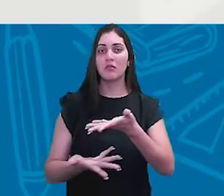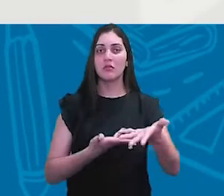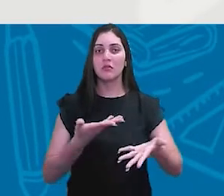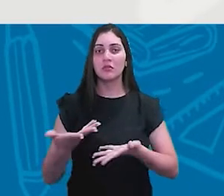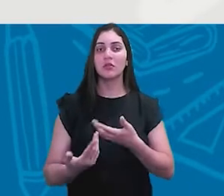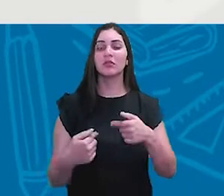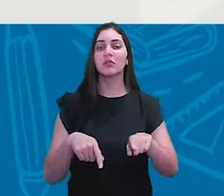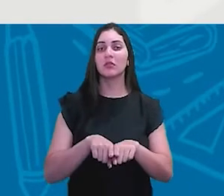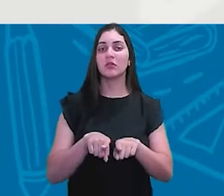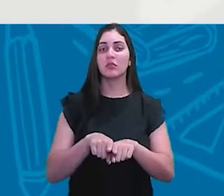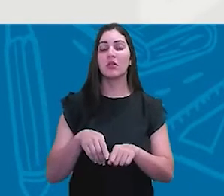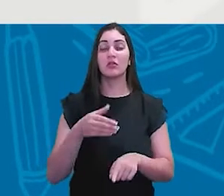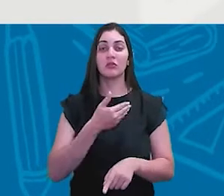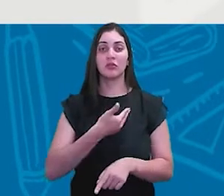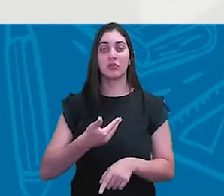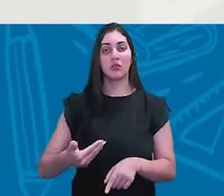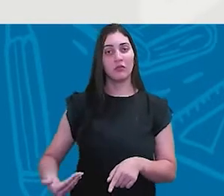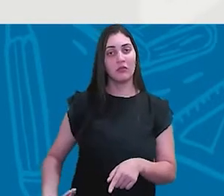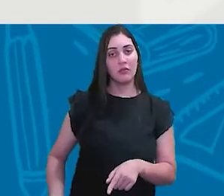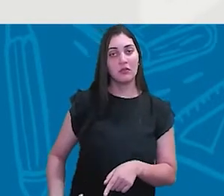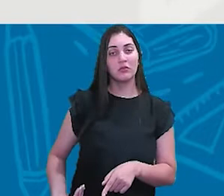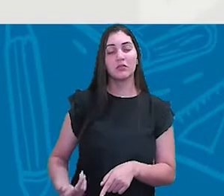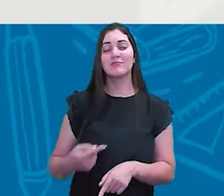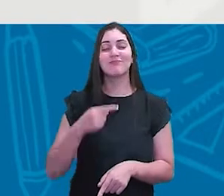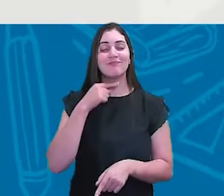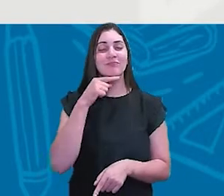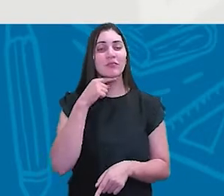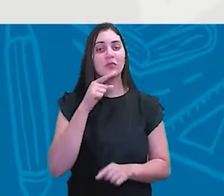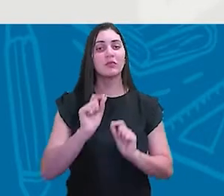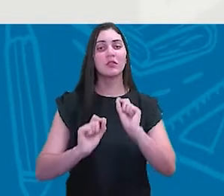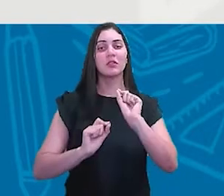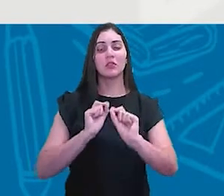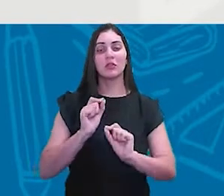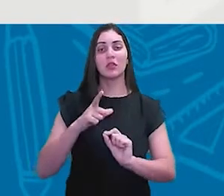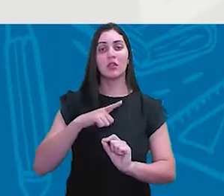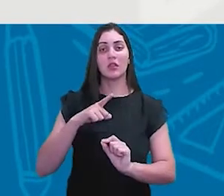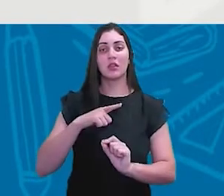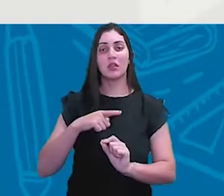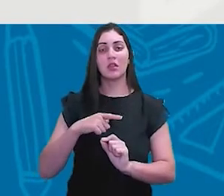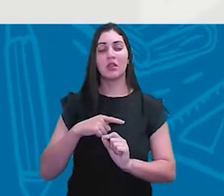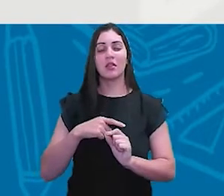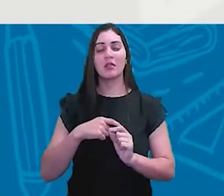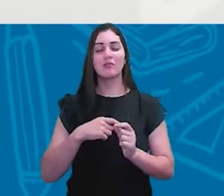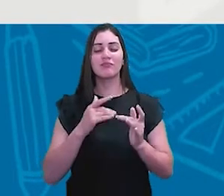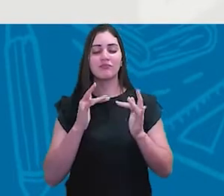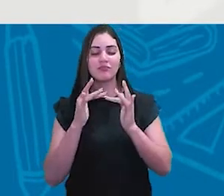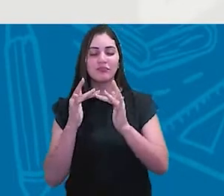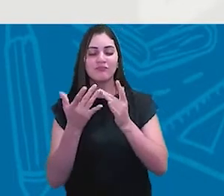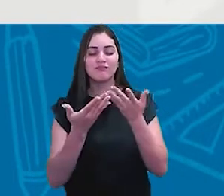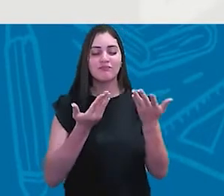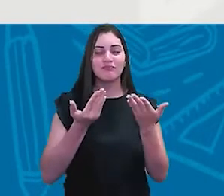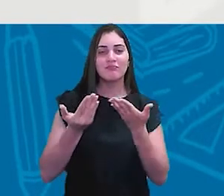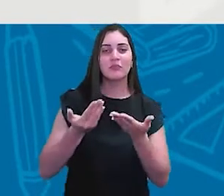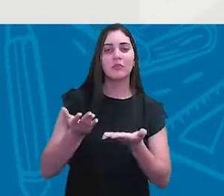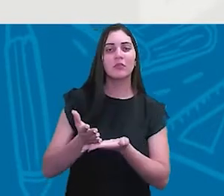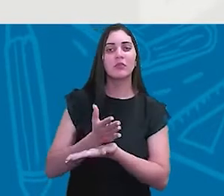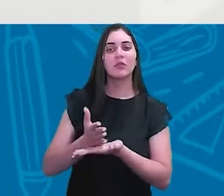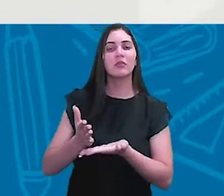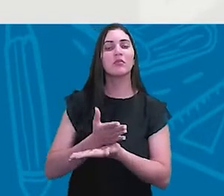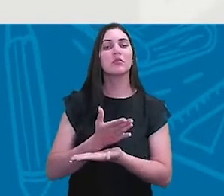relacionadas também aos governos, que eles não conseguem ter uma afinidade em algumas